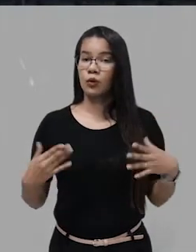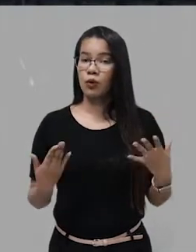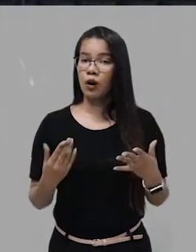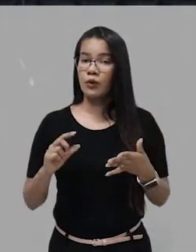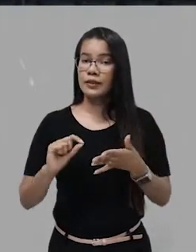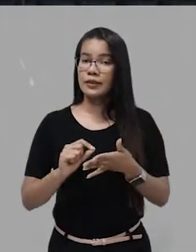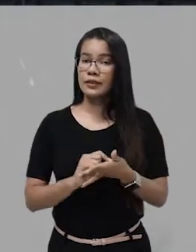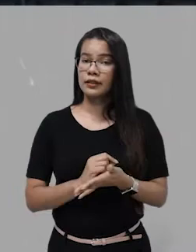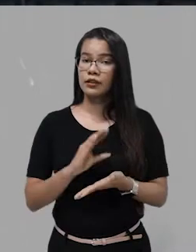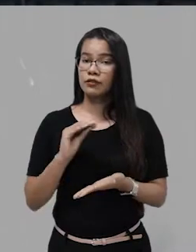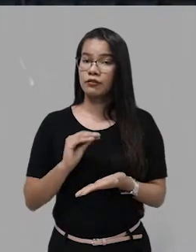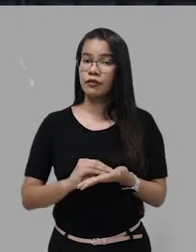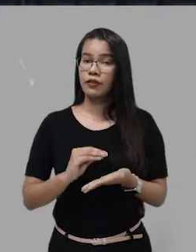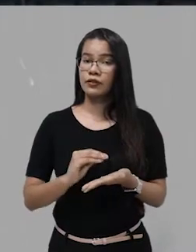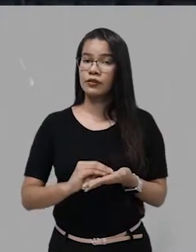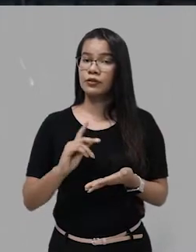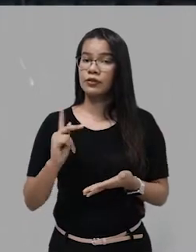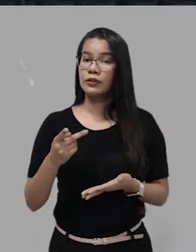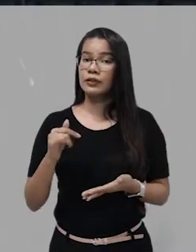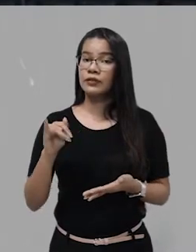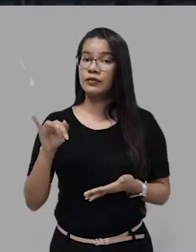escrita sem hífen? Vamos ver?